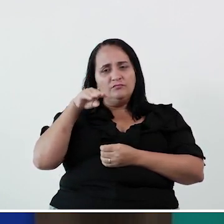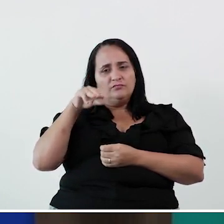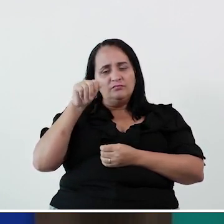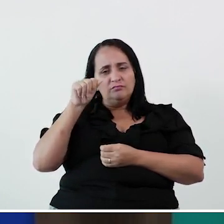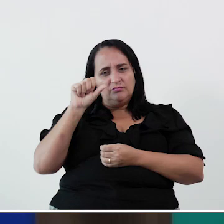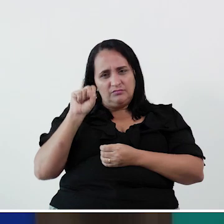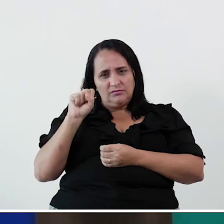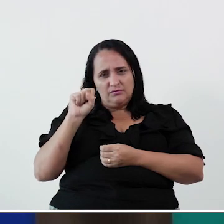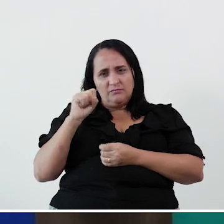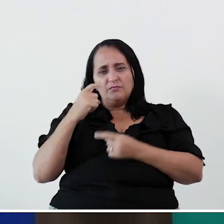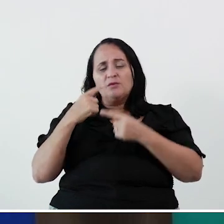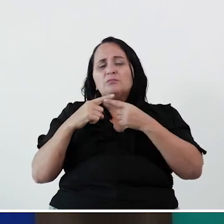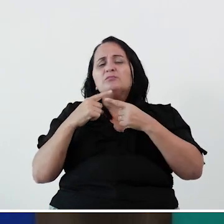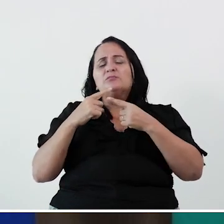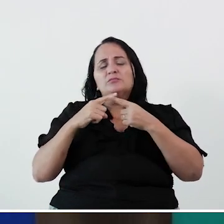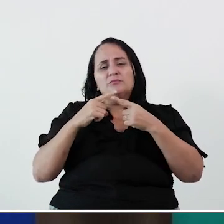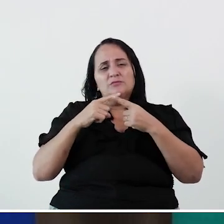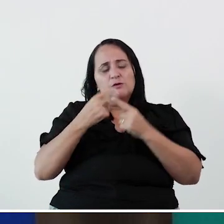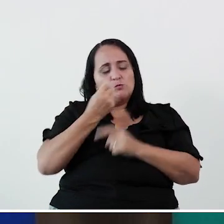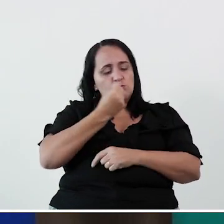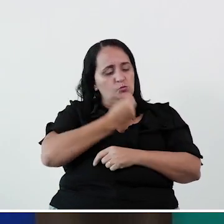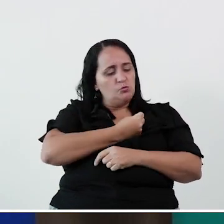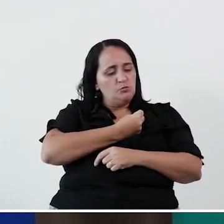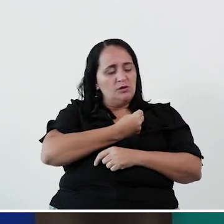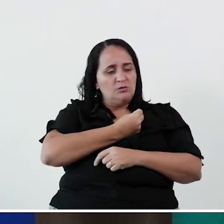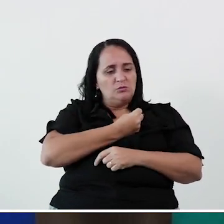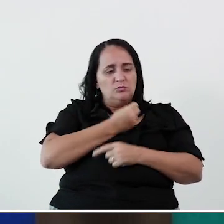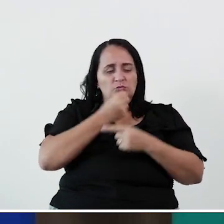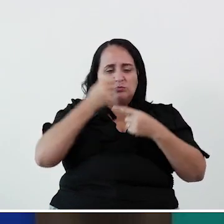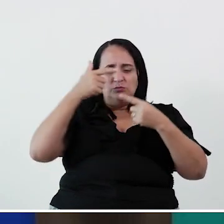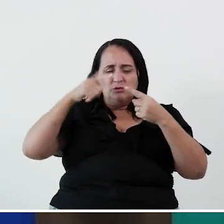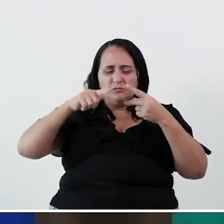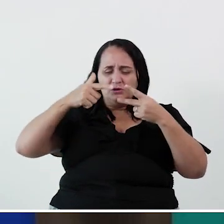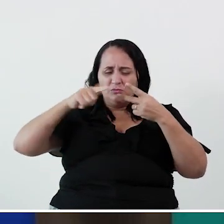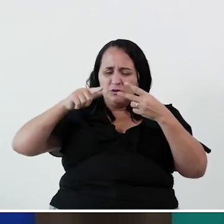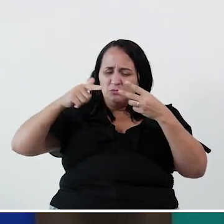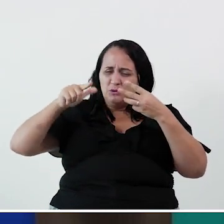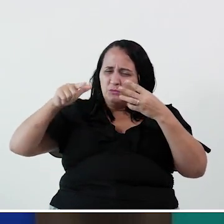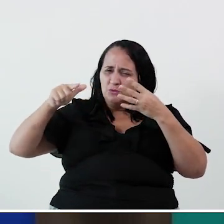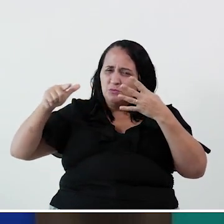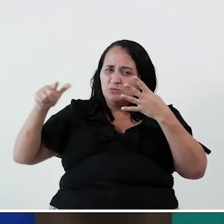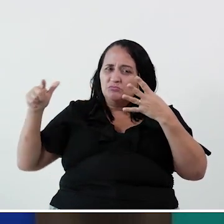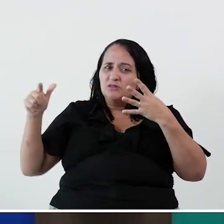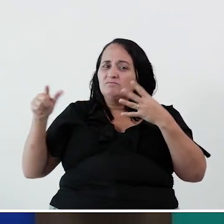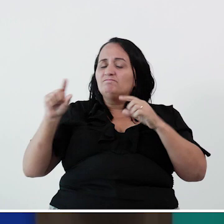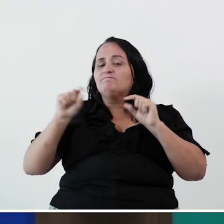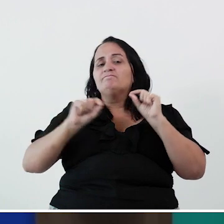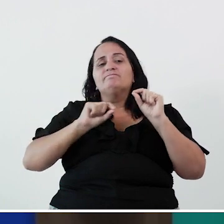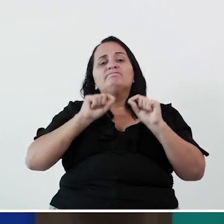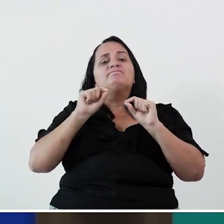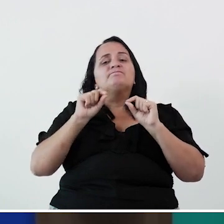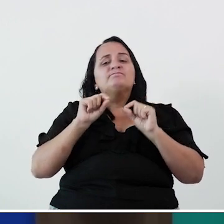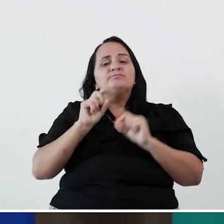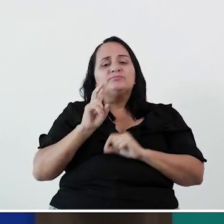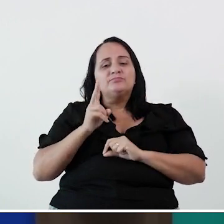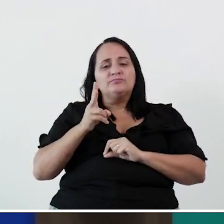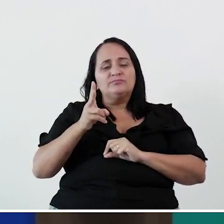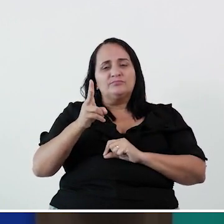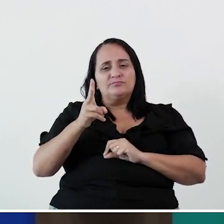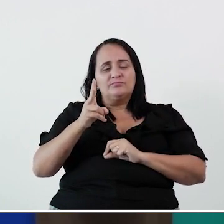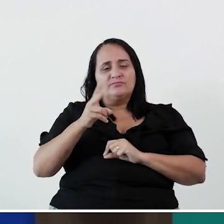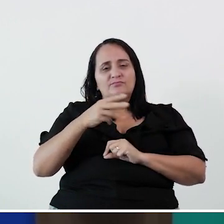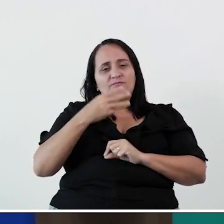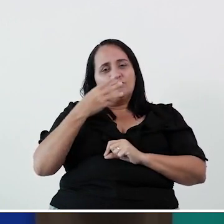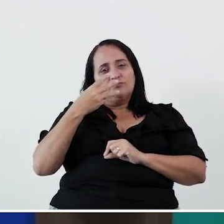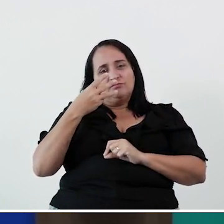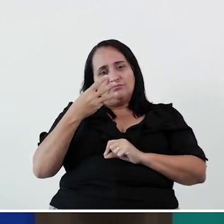se repete infinitamente. Quem é esse número que se repete infinitamente? É o número